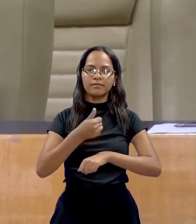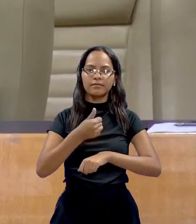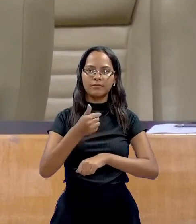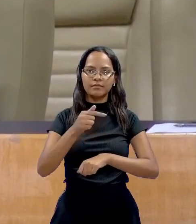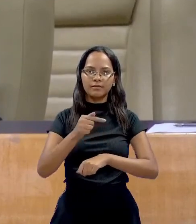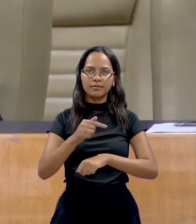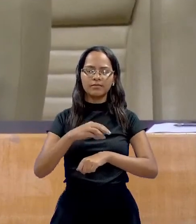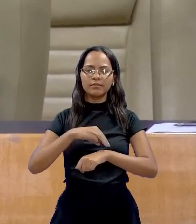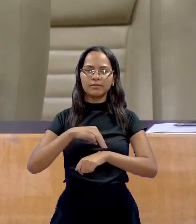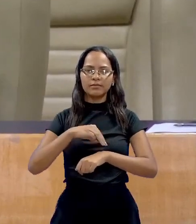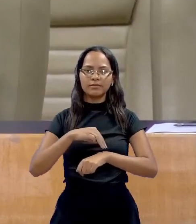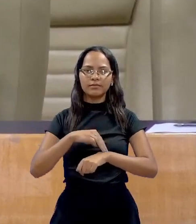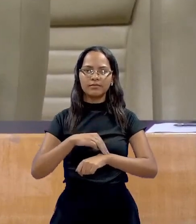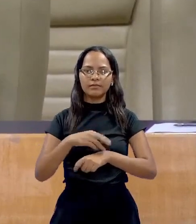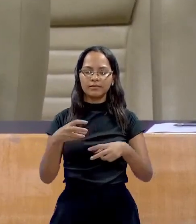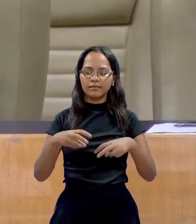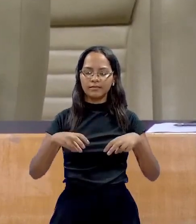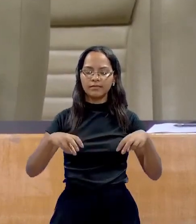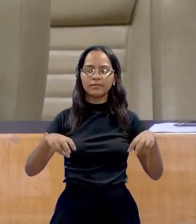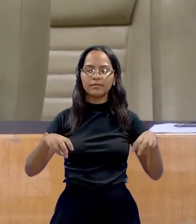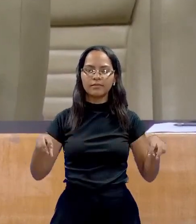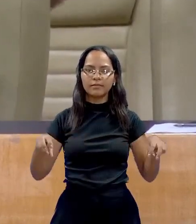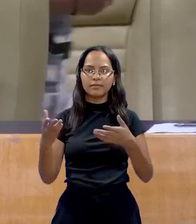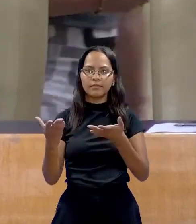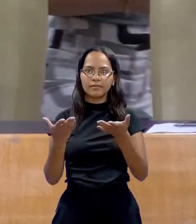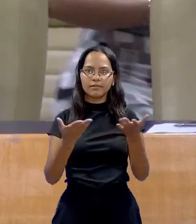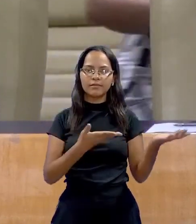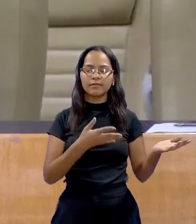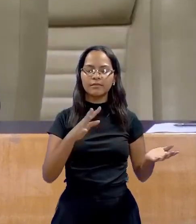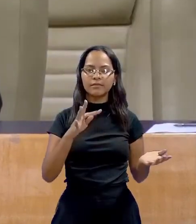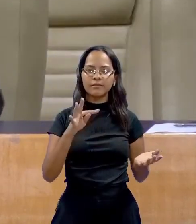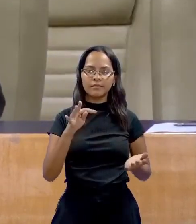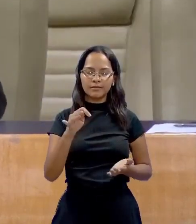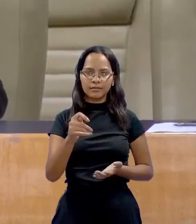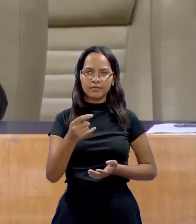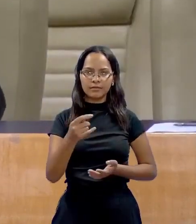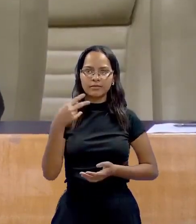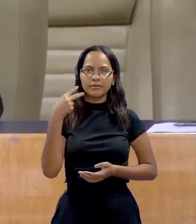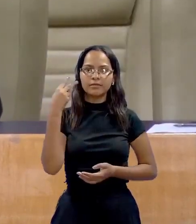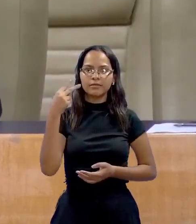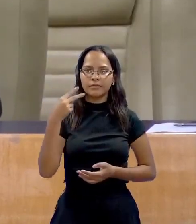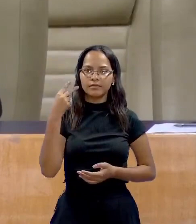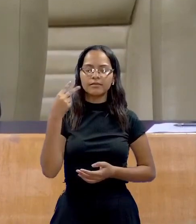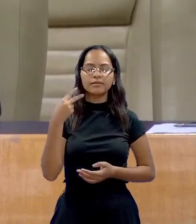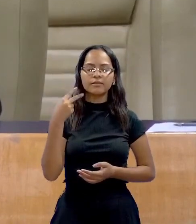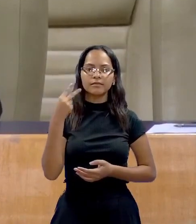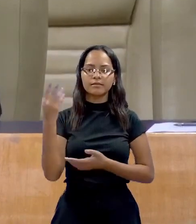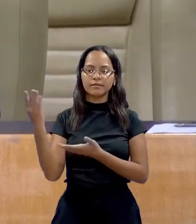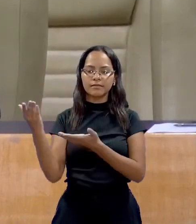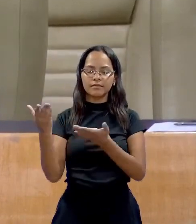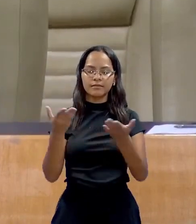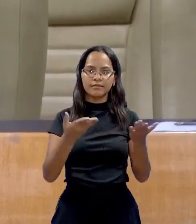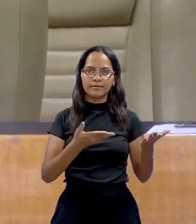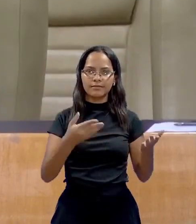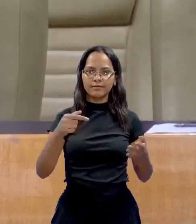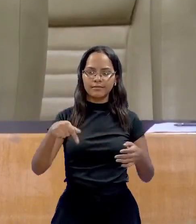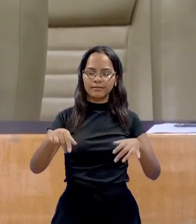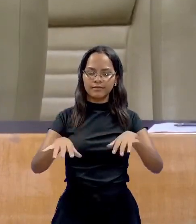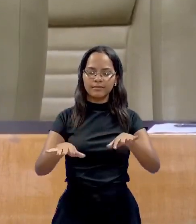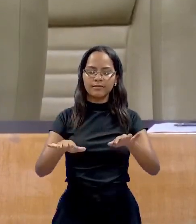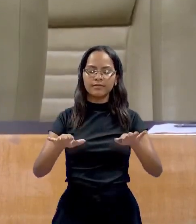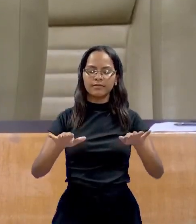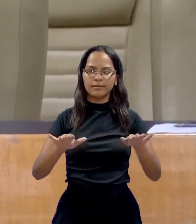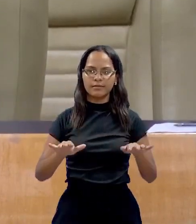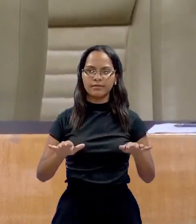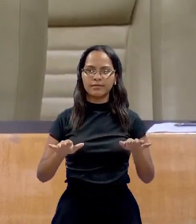9h17, a mesa, então, convida todos os senhores para que possamos, então, aqui no plenário, seguir com